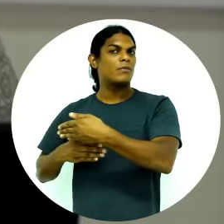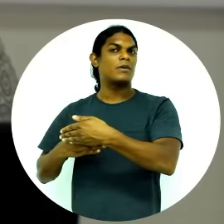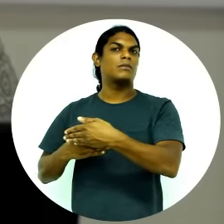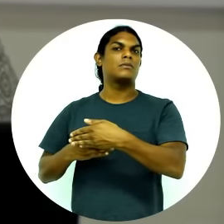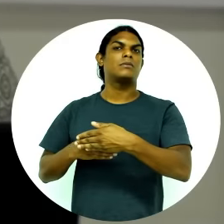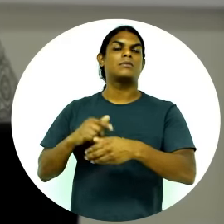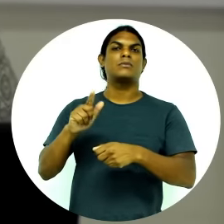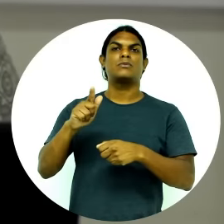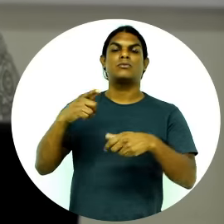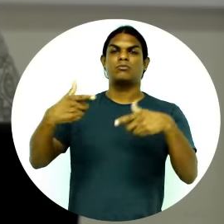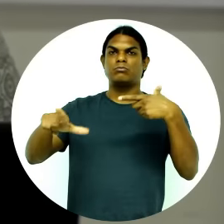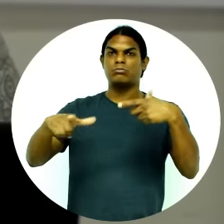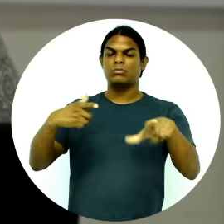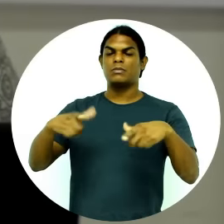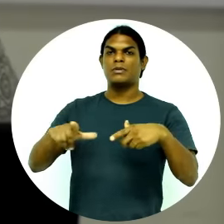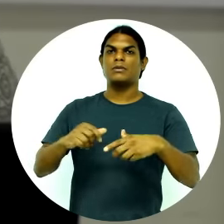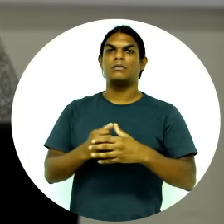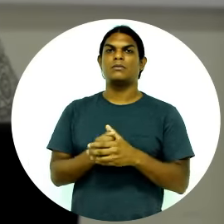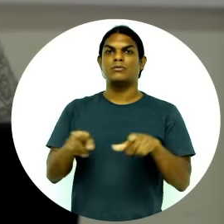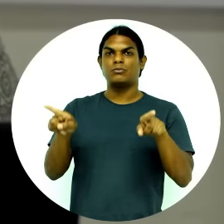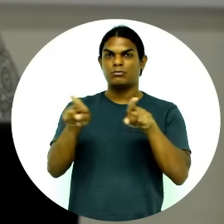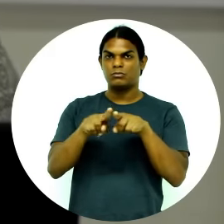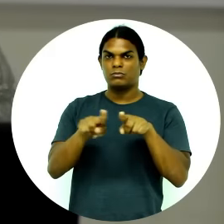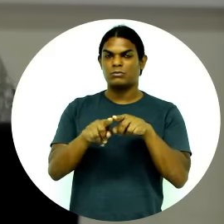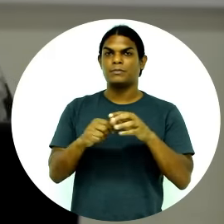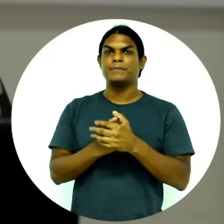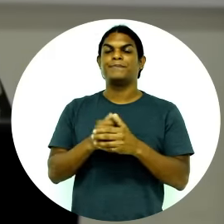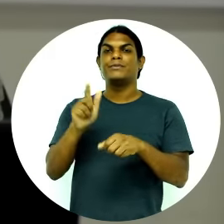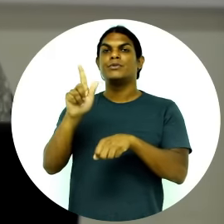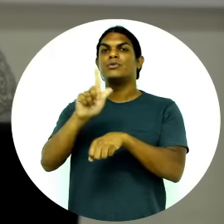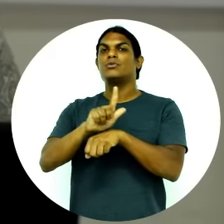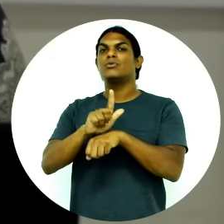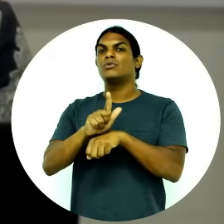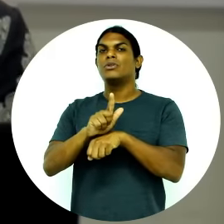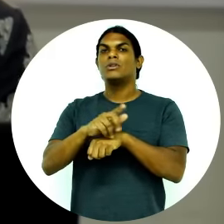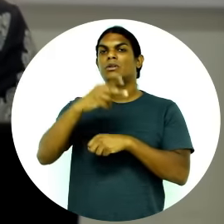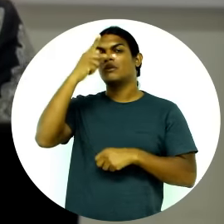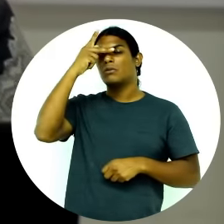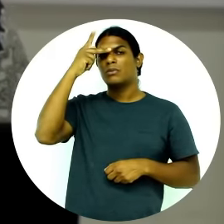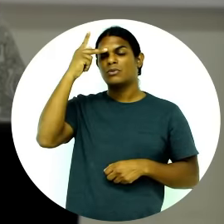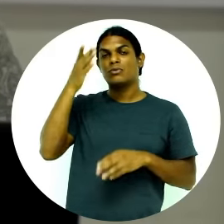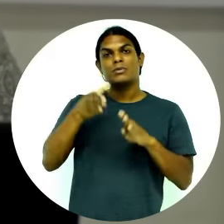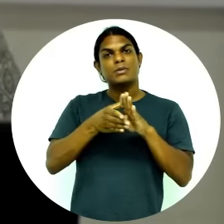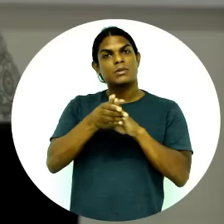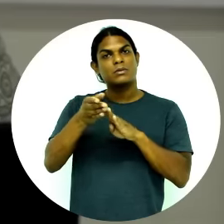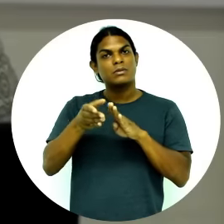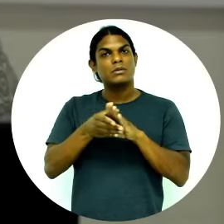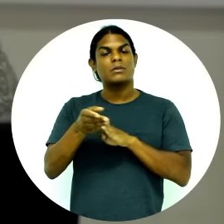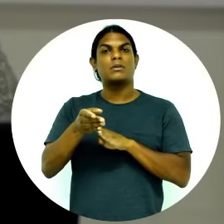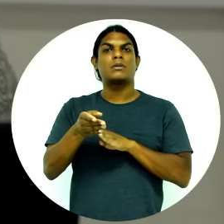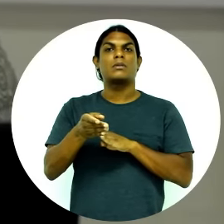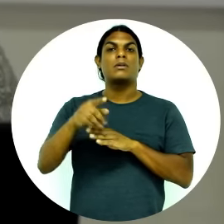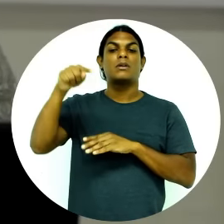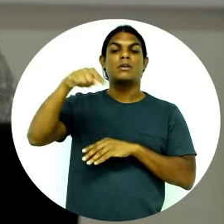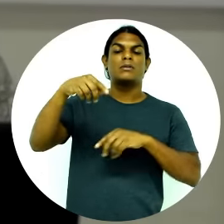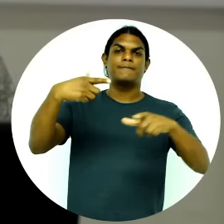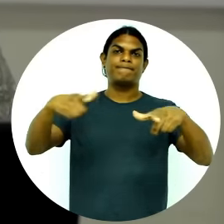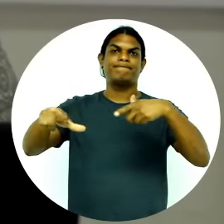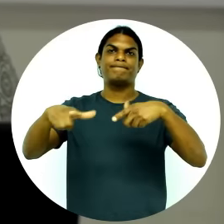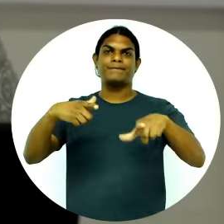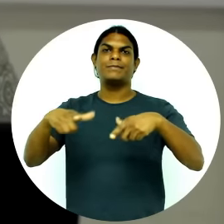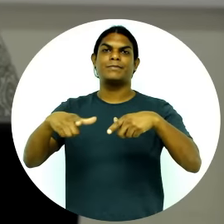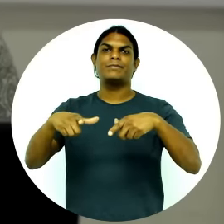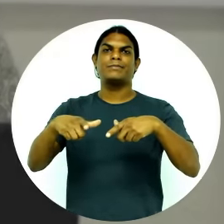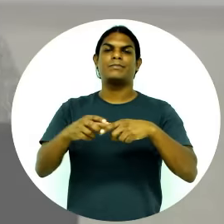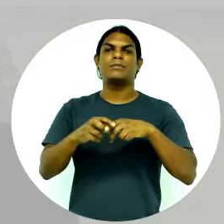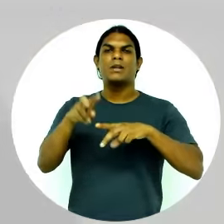feita, mas quem irá responder pelo desempenho de seus subordinados no exercício de sua avaliação é